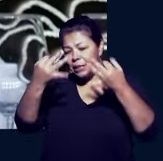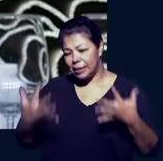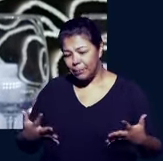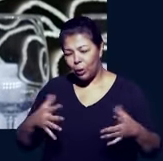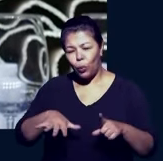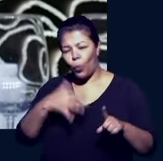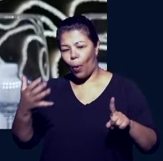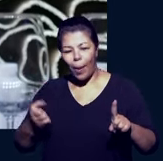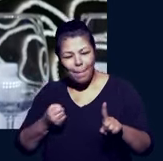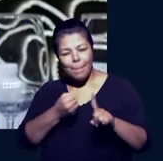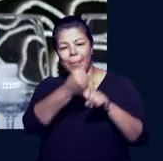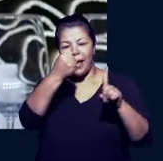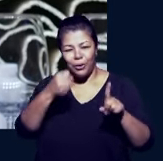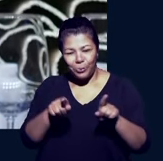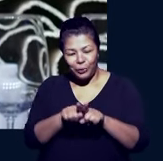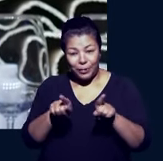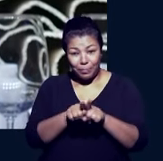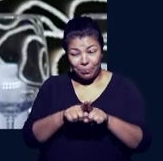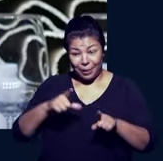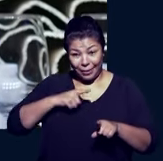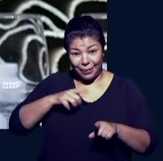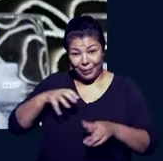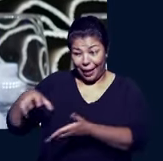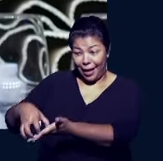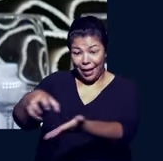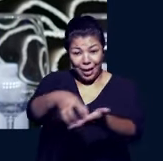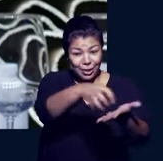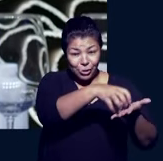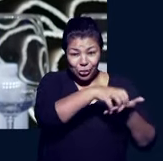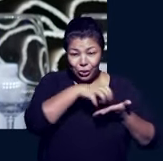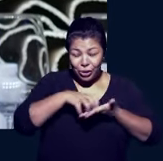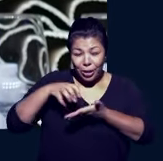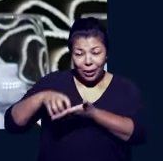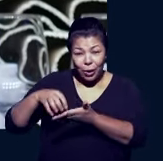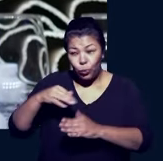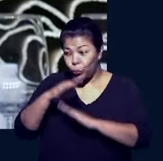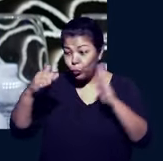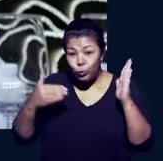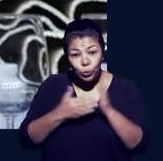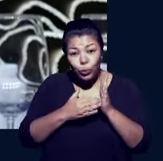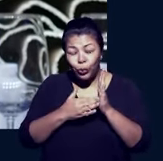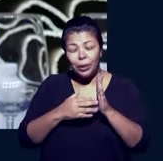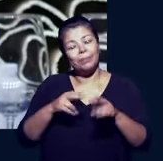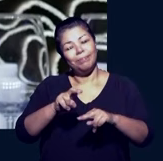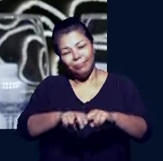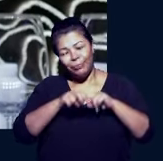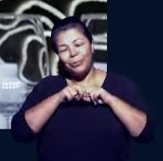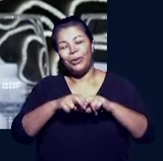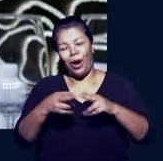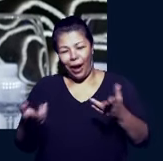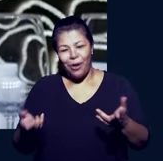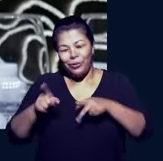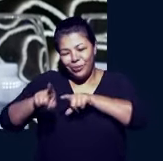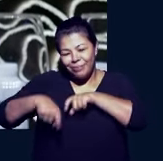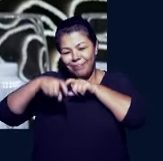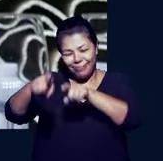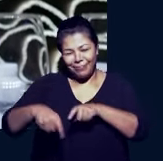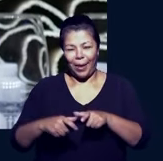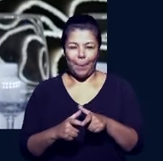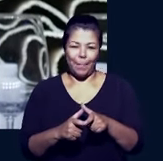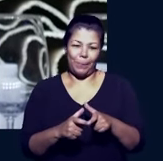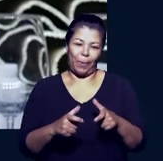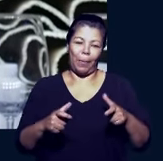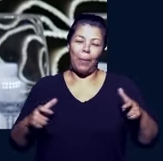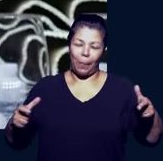redução da desigualdade nas regiões do Agro então no centro-oeste nas regiões incoagro tá crescendo a esteira de desenvolvimento é